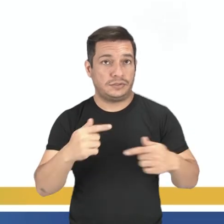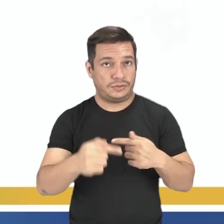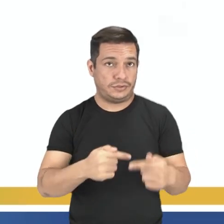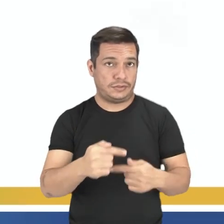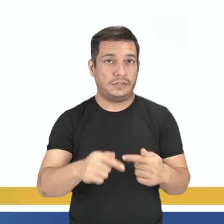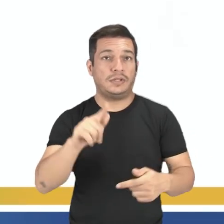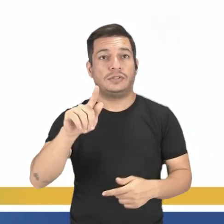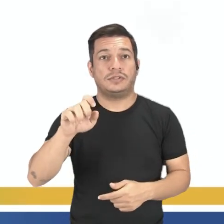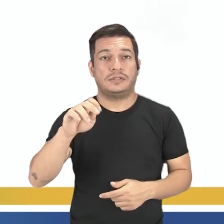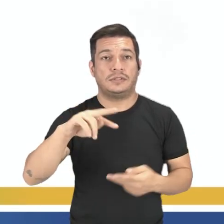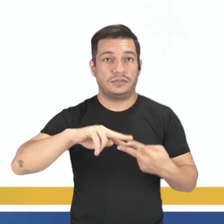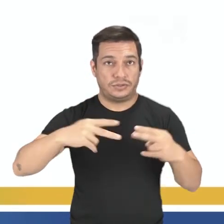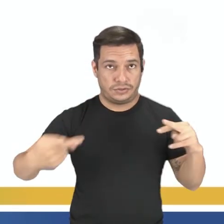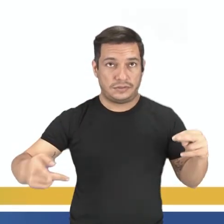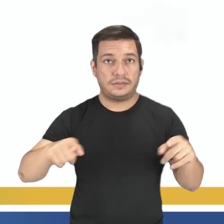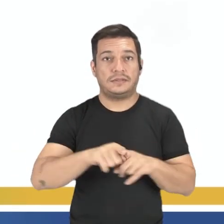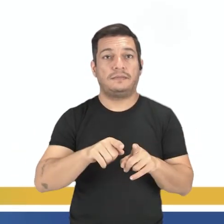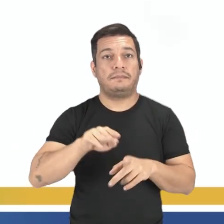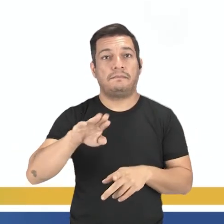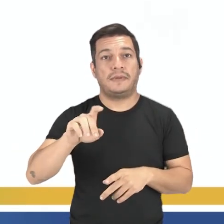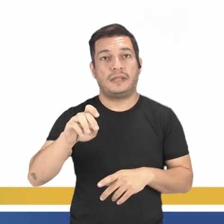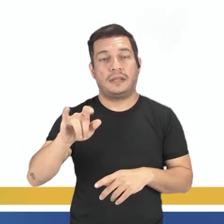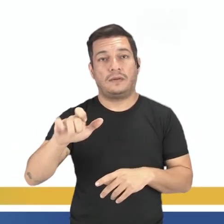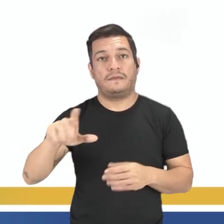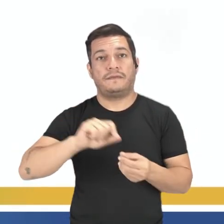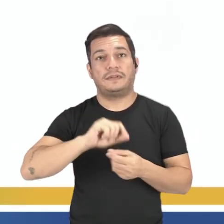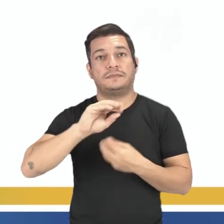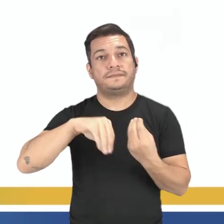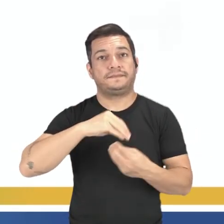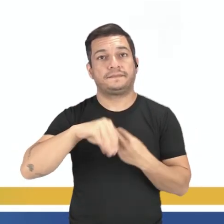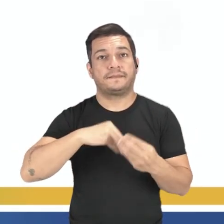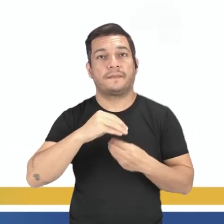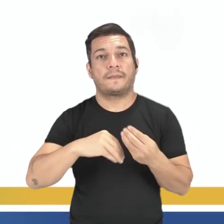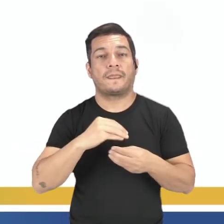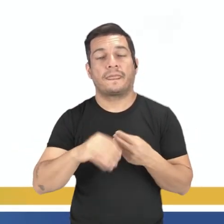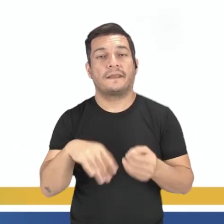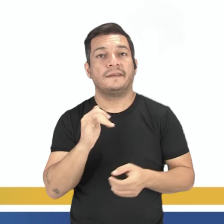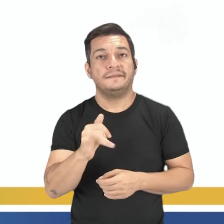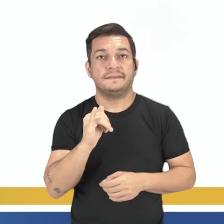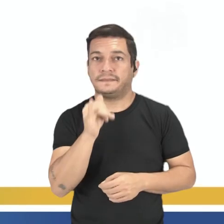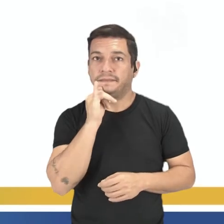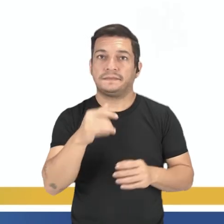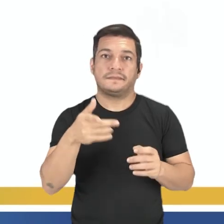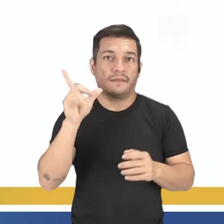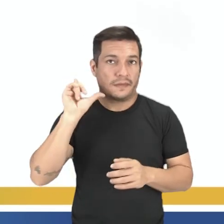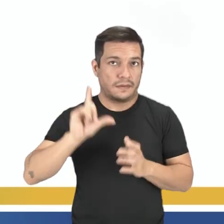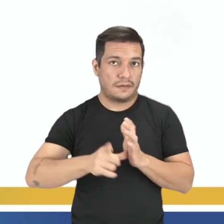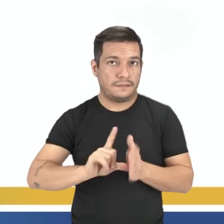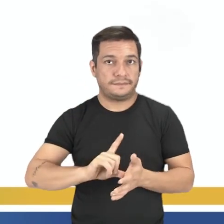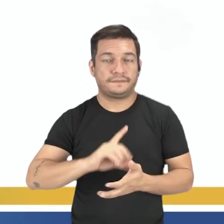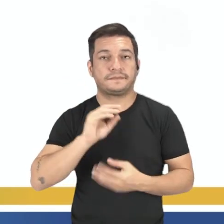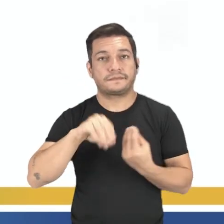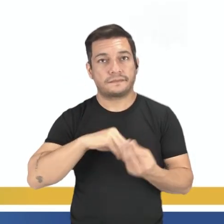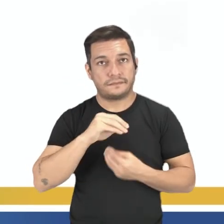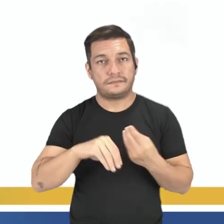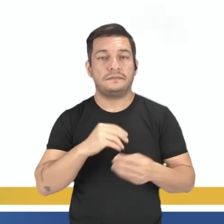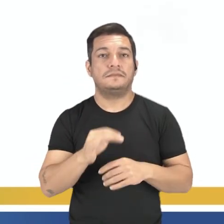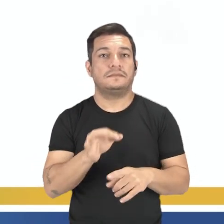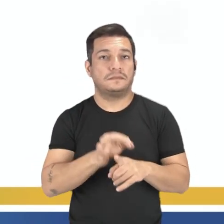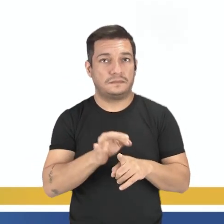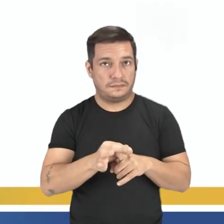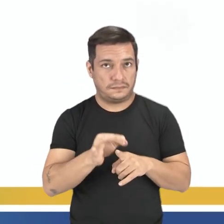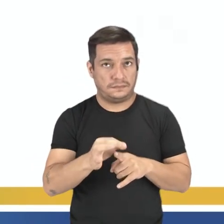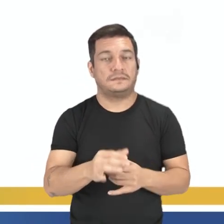genéticas, Mendel fez a fecundação cruzada, né? Como eu disse nos exemplos passados, ele cruzou esses